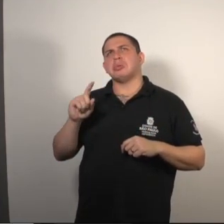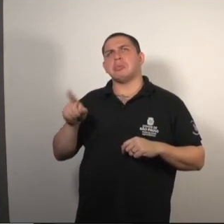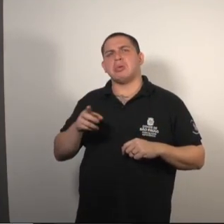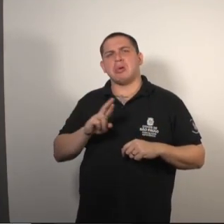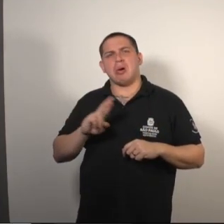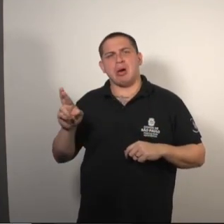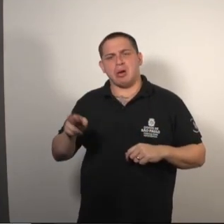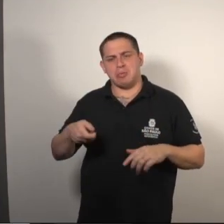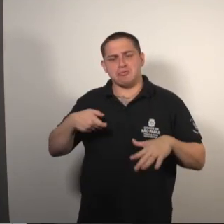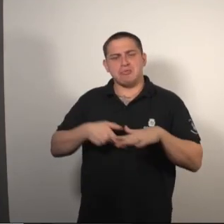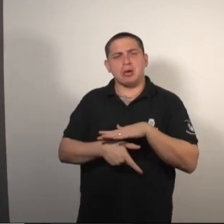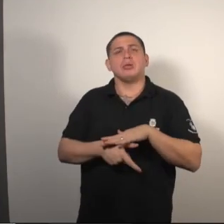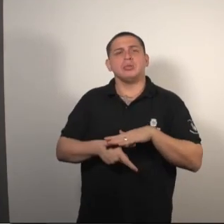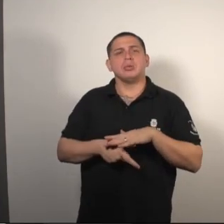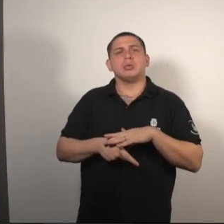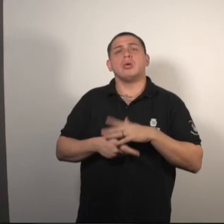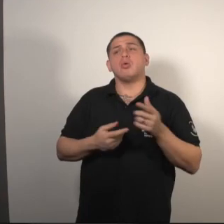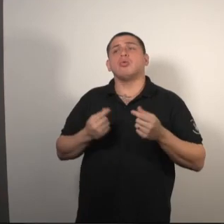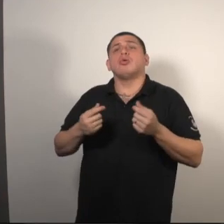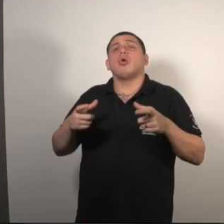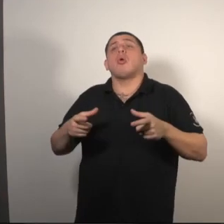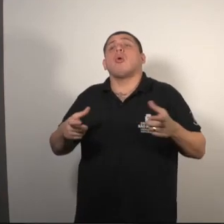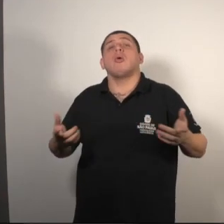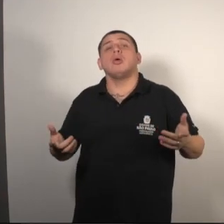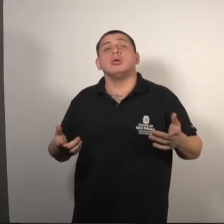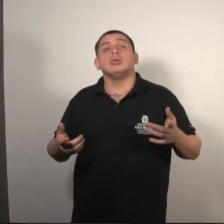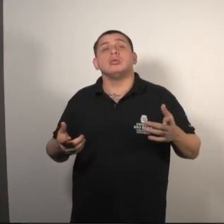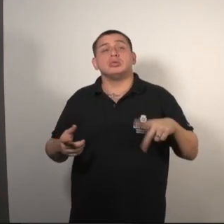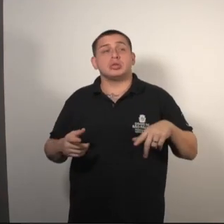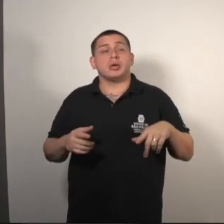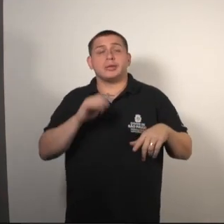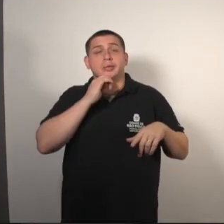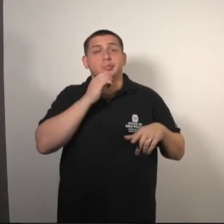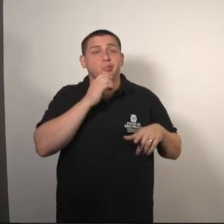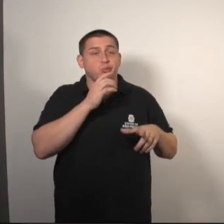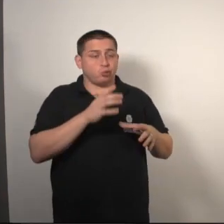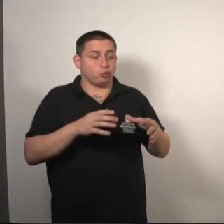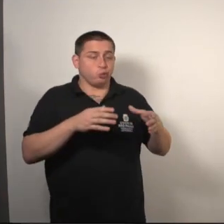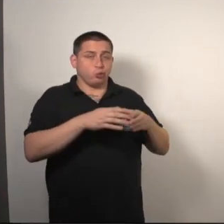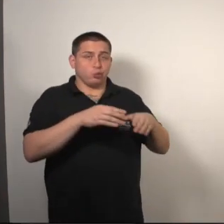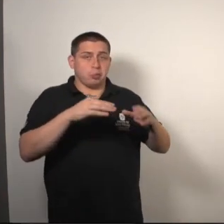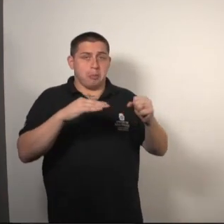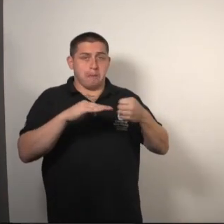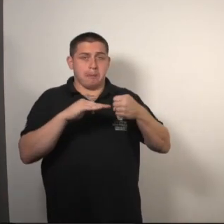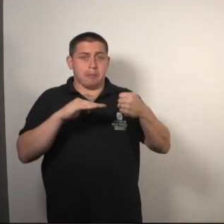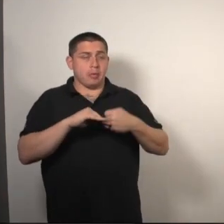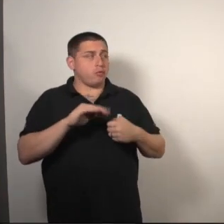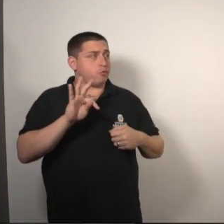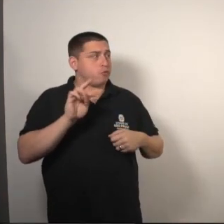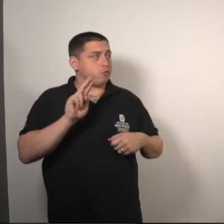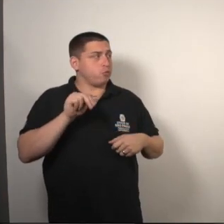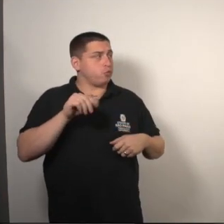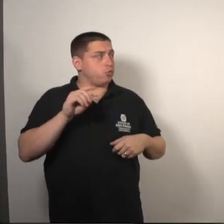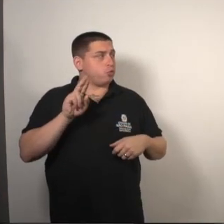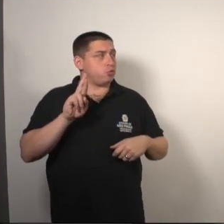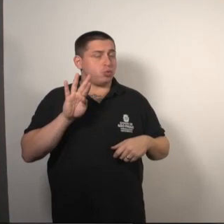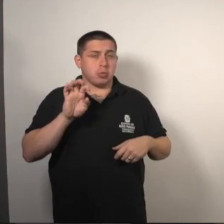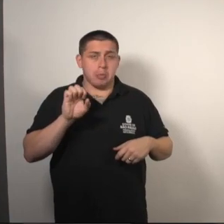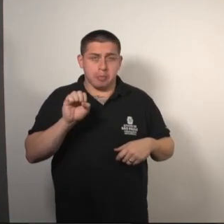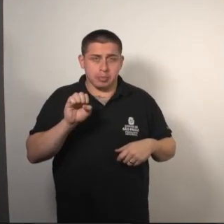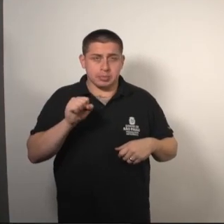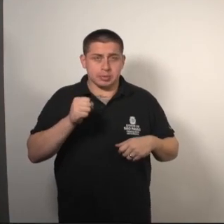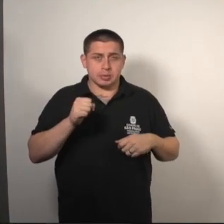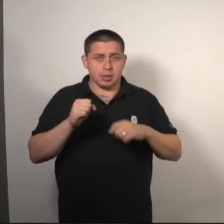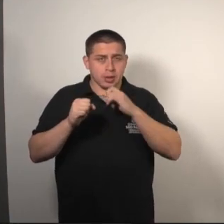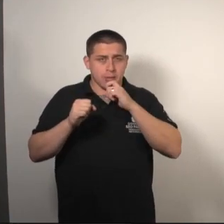reais. Da onde que está vindo essa verba? Se vai vir do Fundurb, do mesmo jeito que estava acontecendo com o recapeamento das